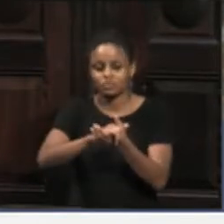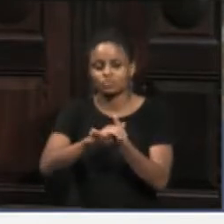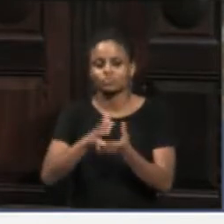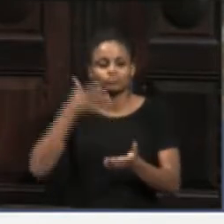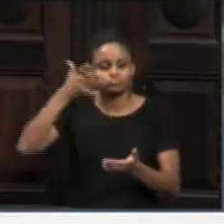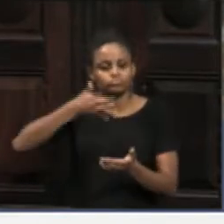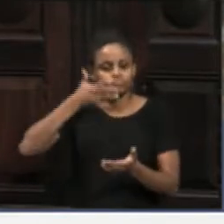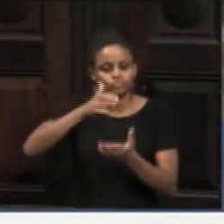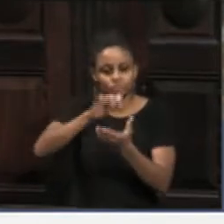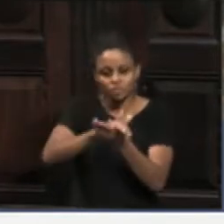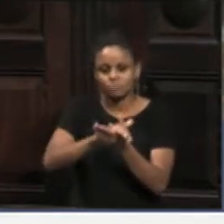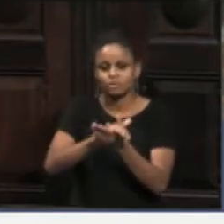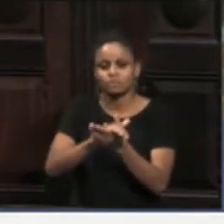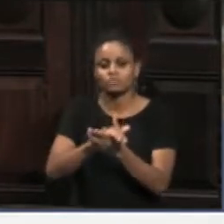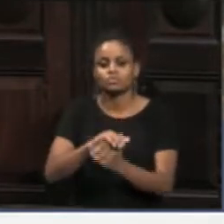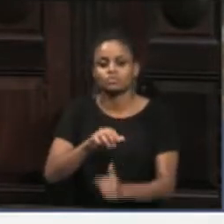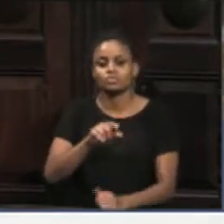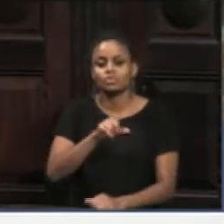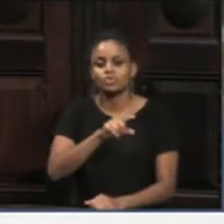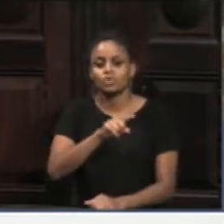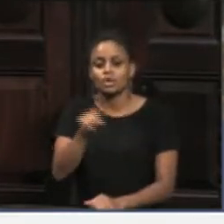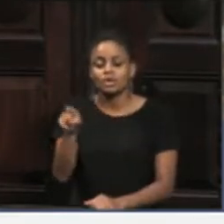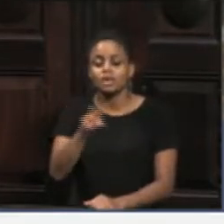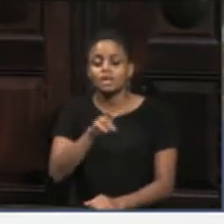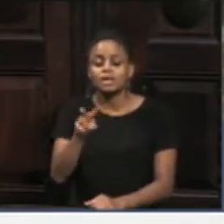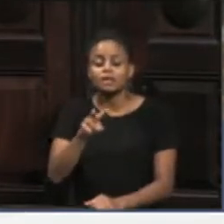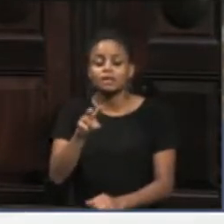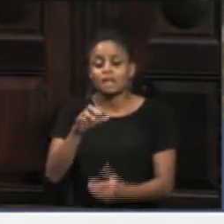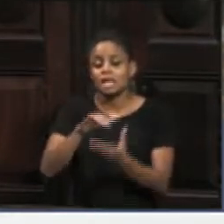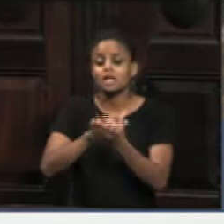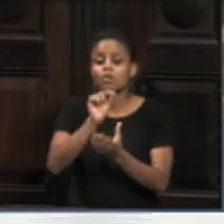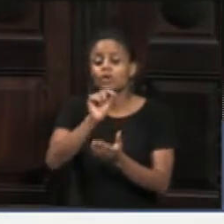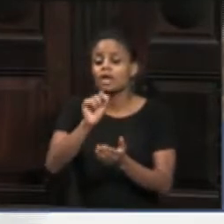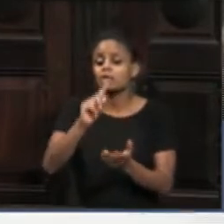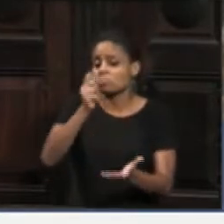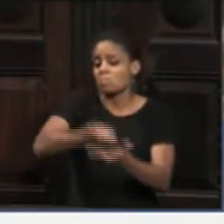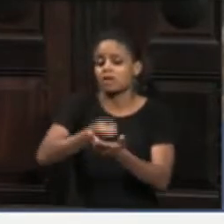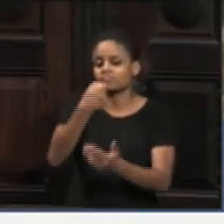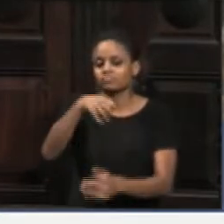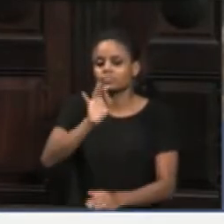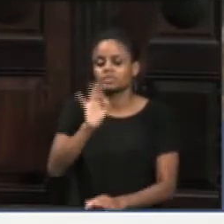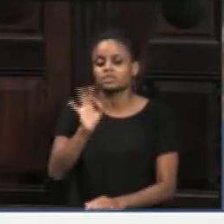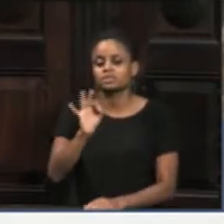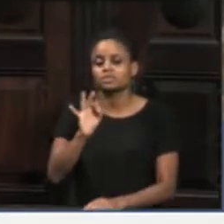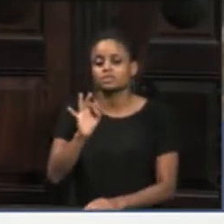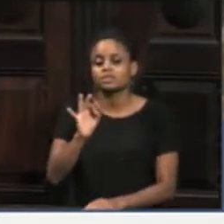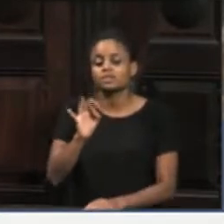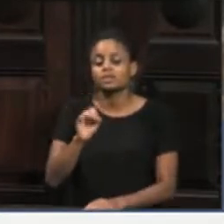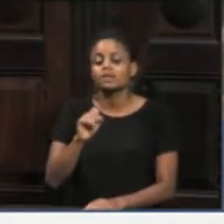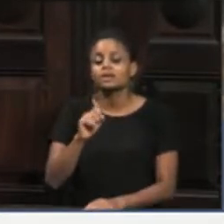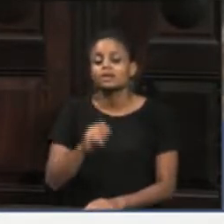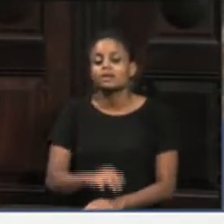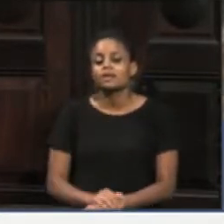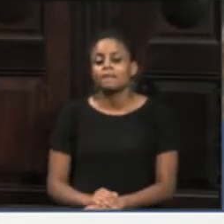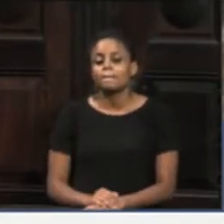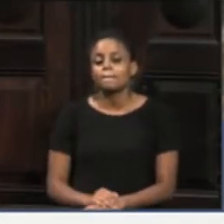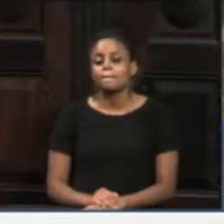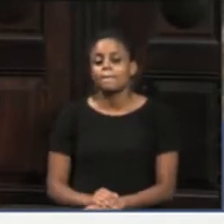daqueles que têm gratuidade de justiça, eles possam receber